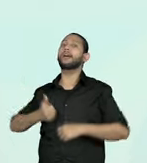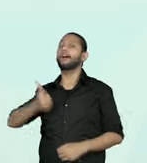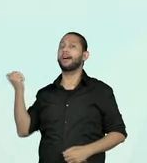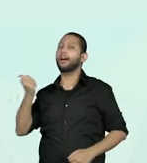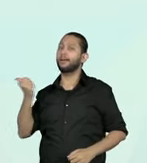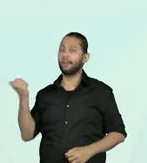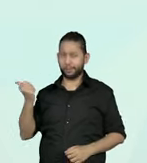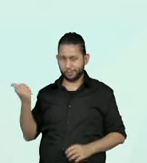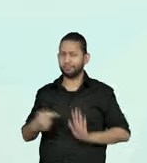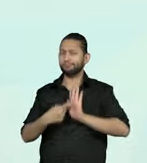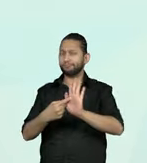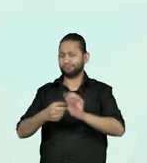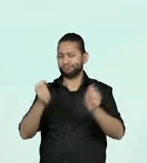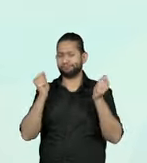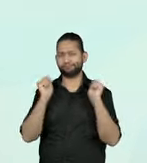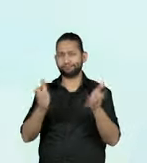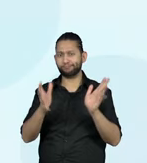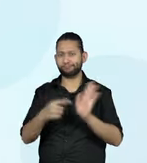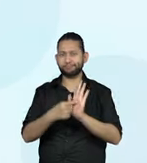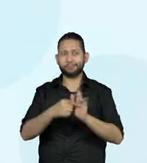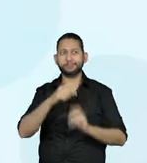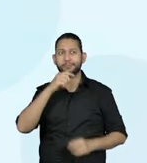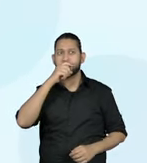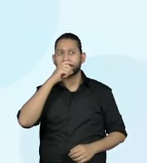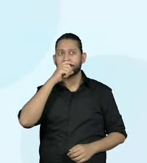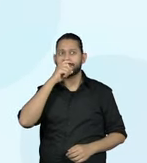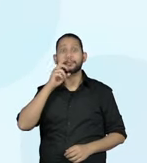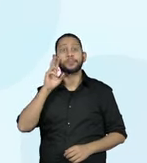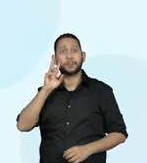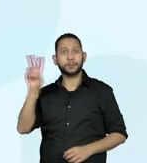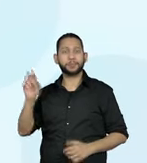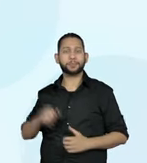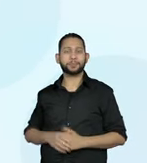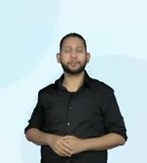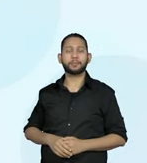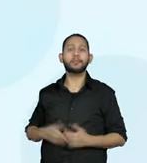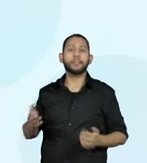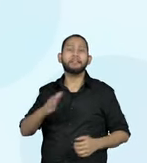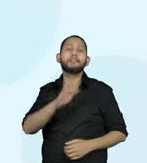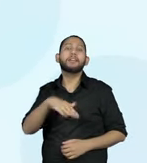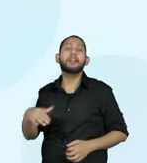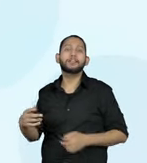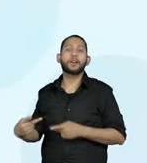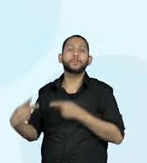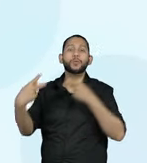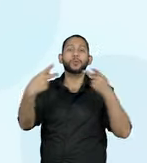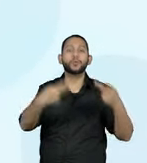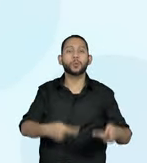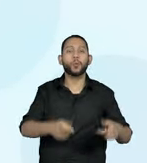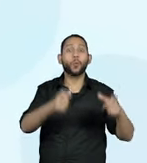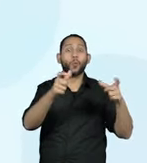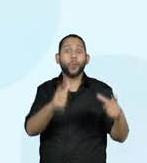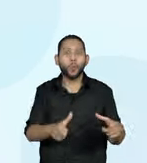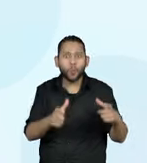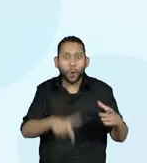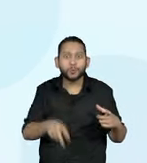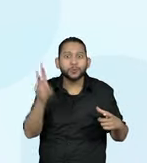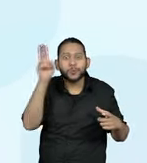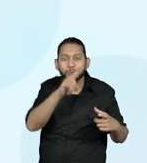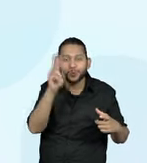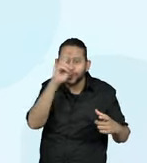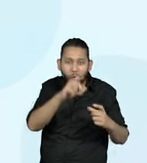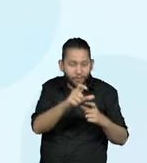falar hoje, certo? E aí sim, agora pode colocar nessa situação problema. As crianças visitaram um estande de histórias em